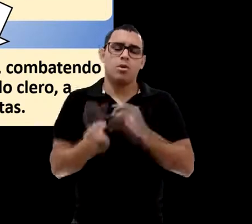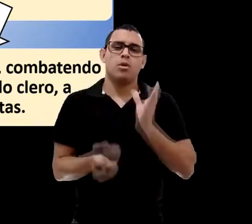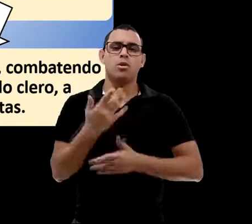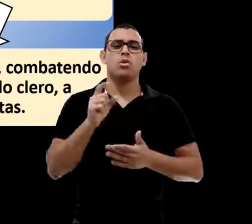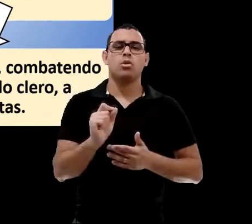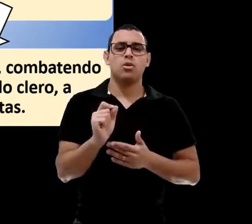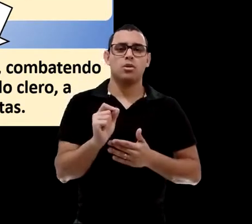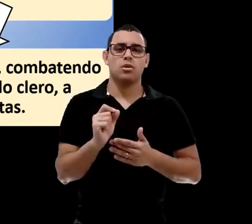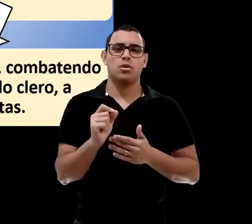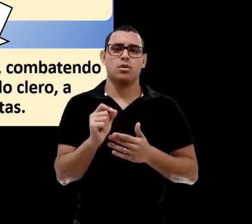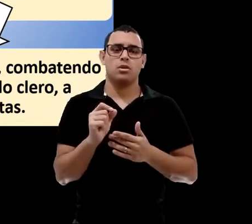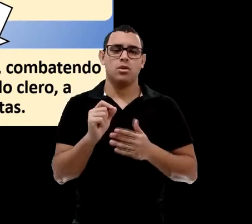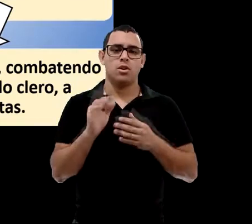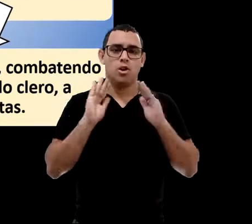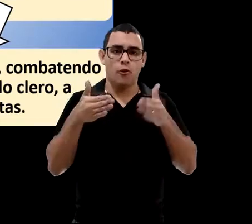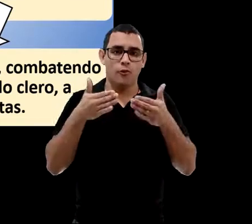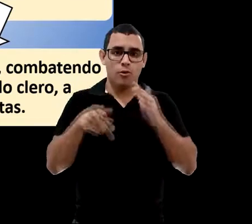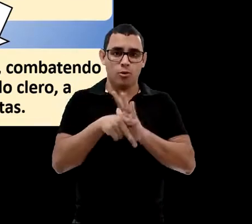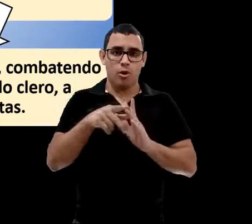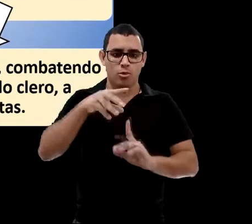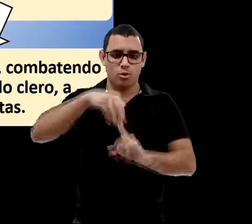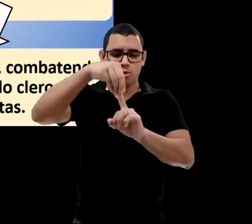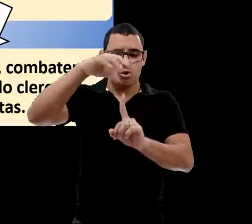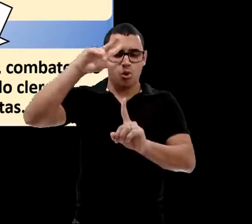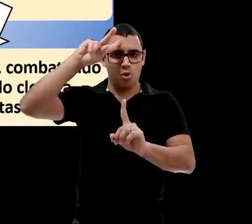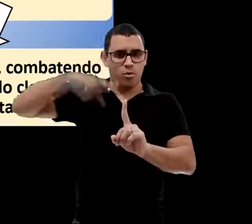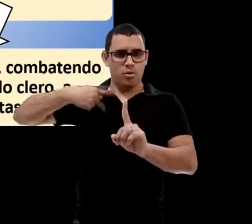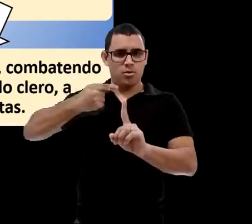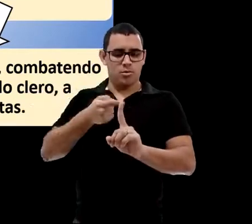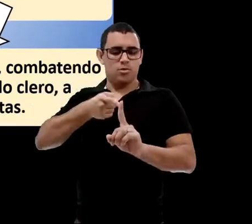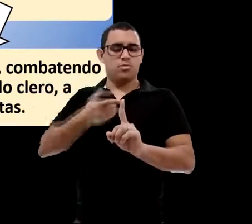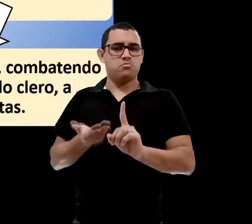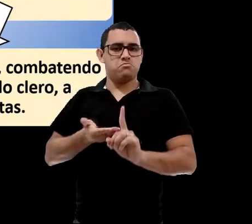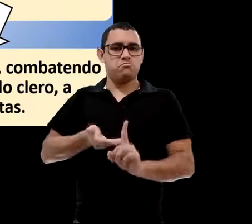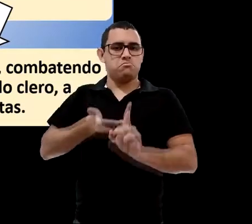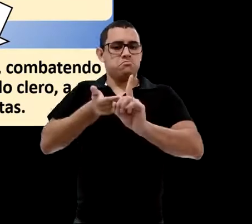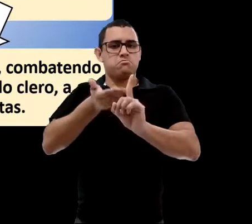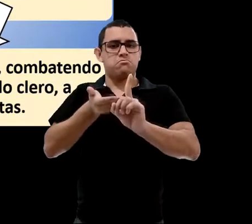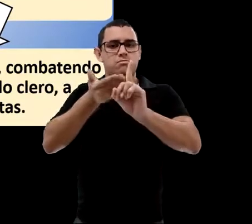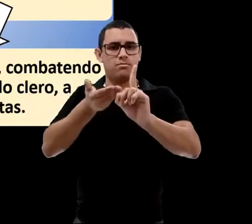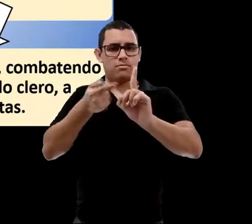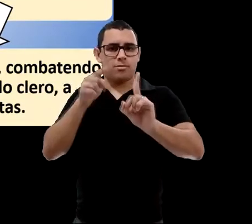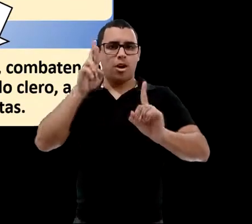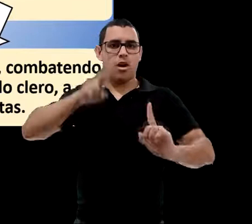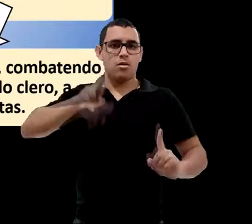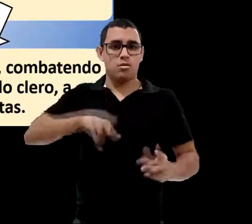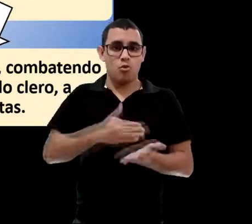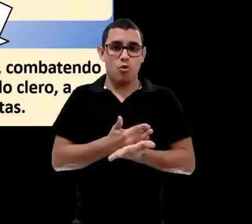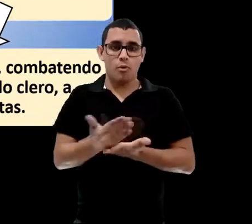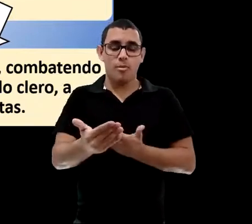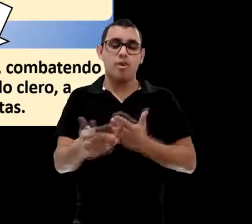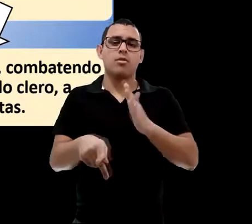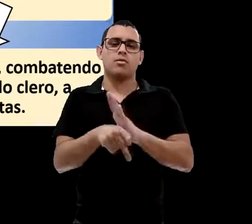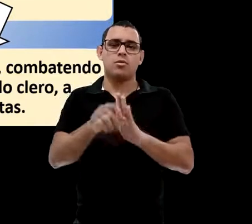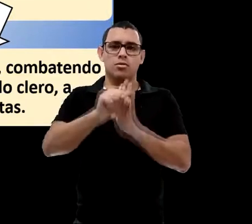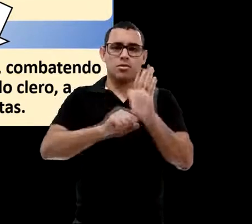desenvolver o antropocentrismo, né, o homem no centro do universo, né, então vem a valorização da razão.